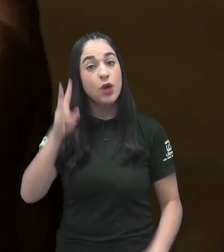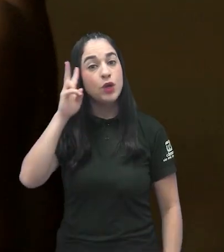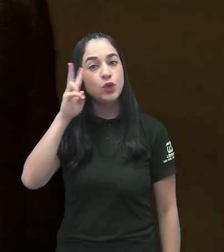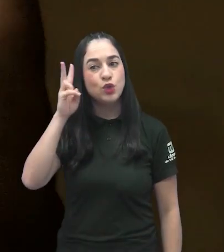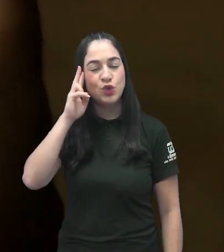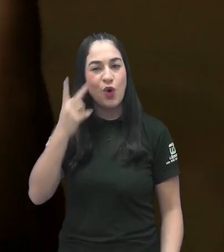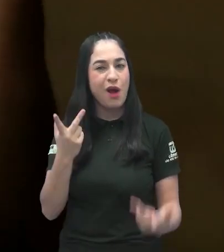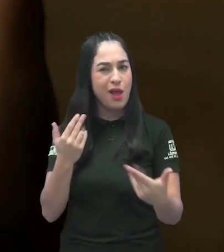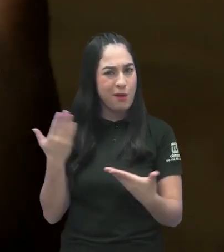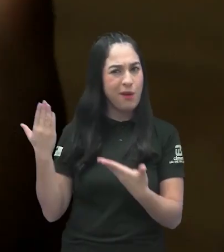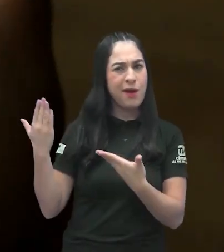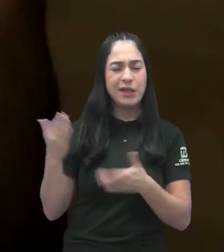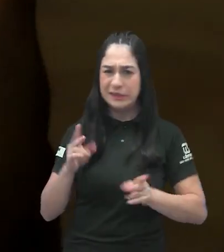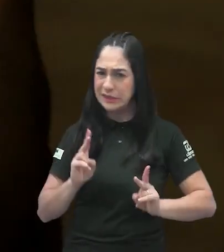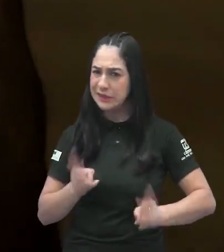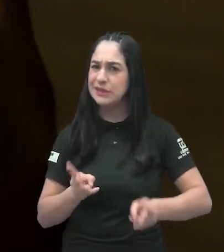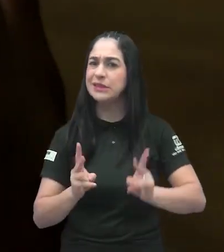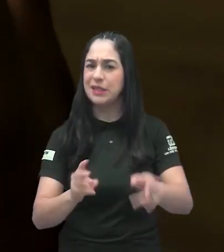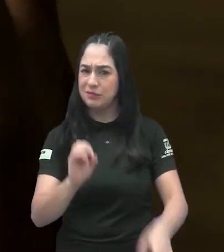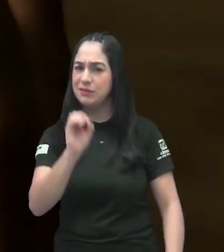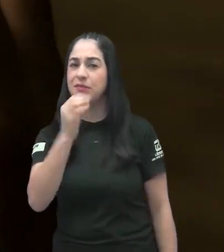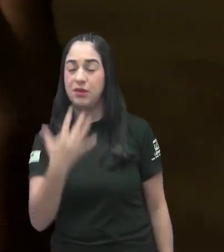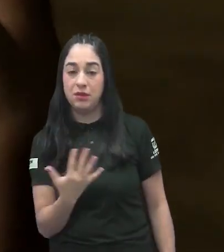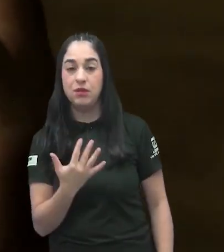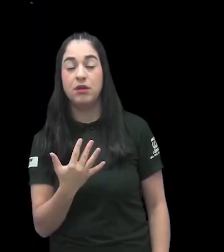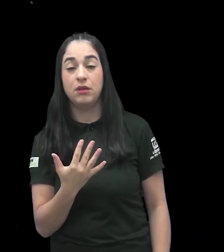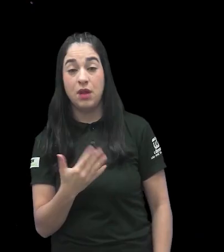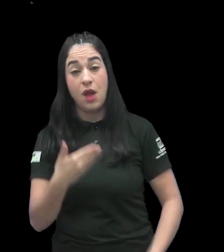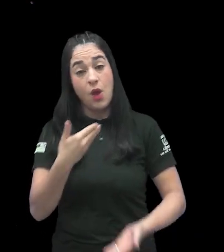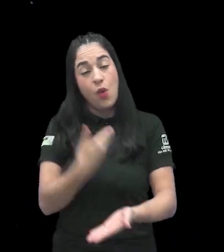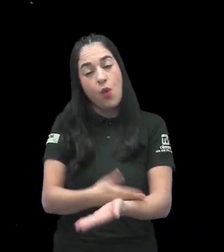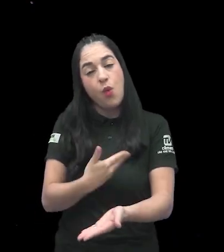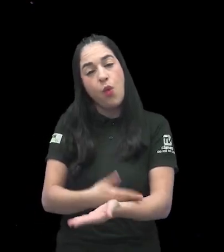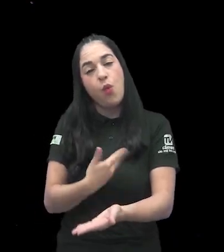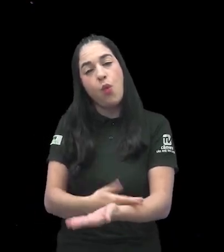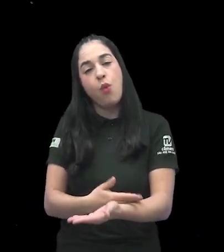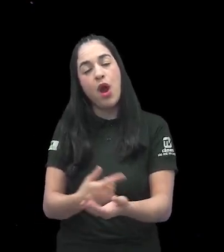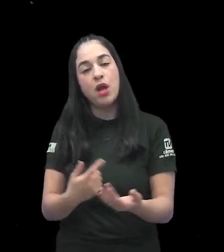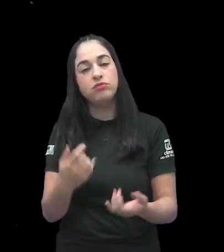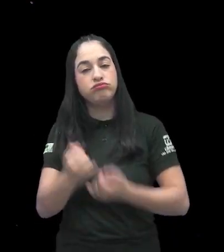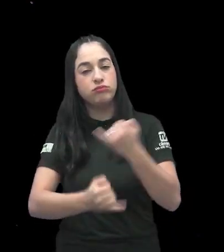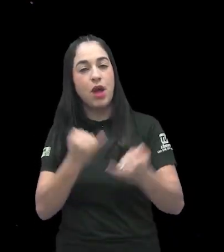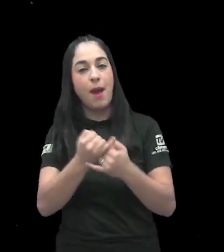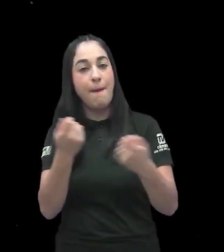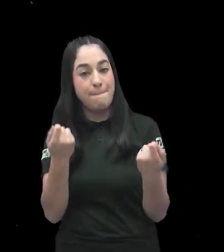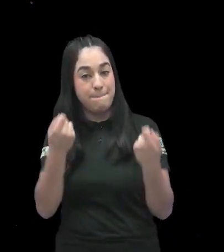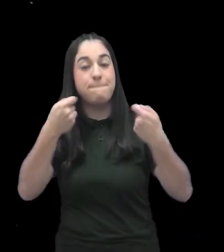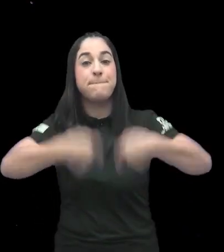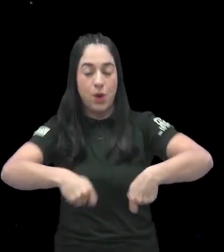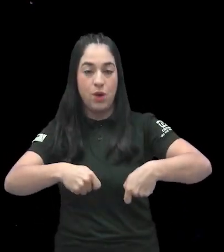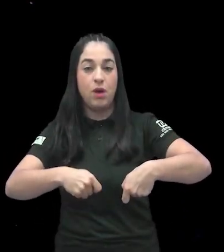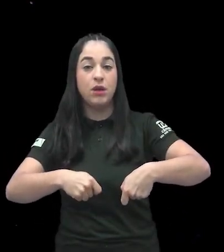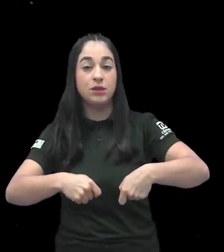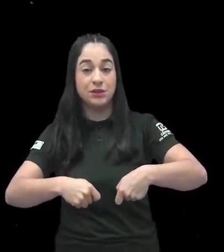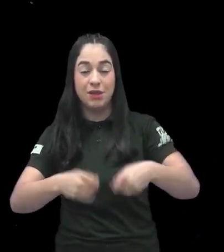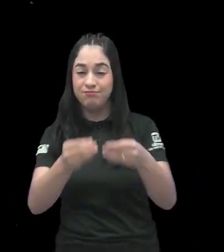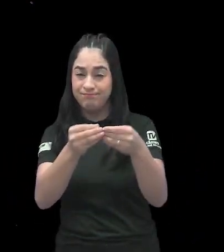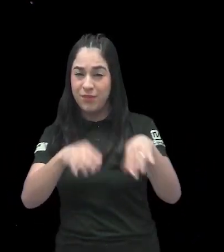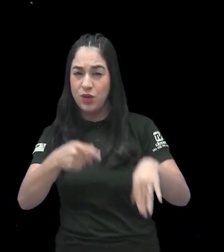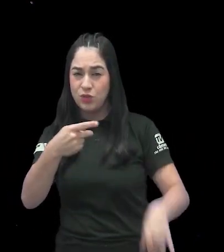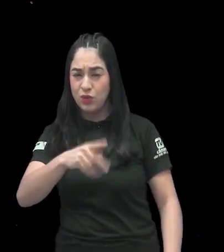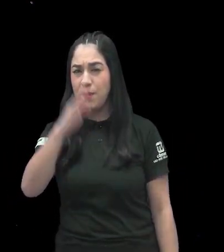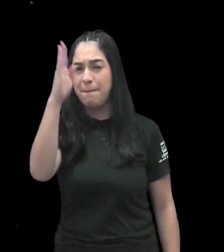psiquiatra. Histórias como essas deixaram de ser raras. O vício nas chamadas bets já é considerado questão de